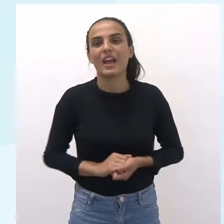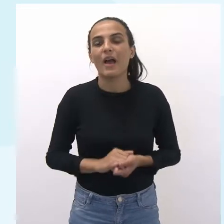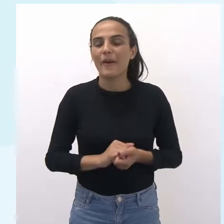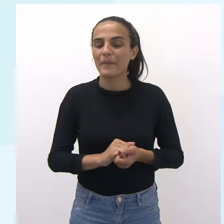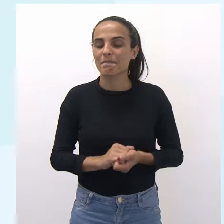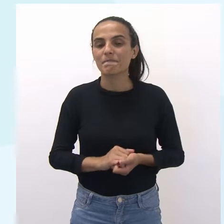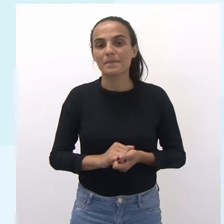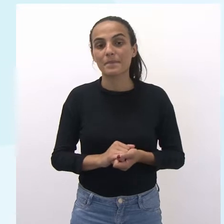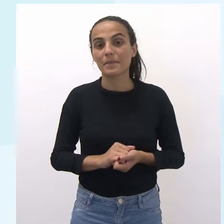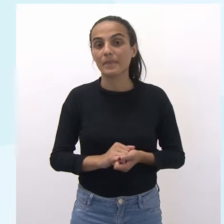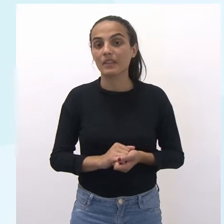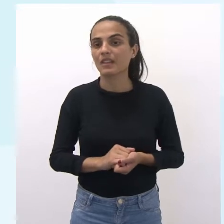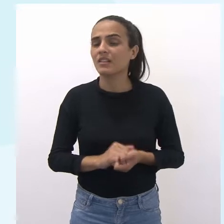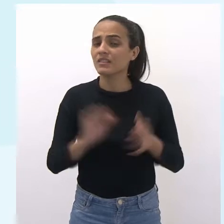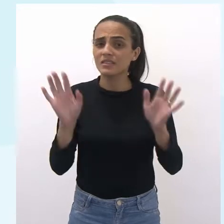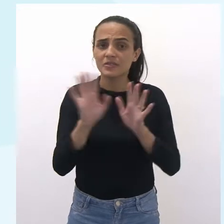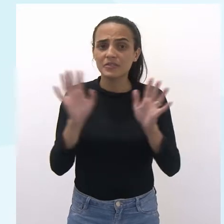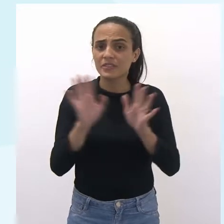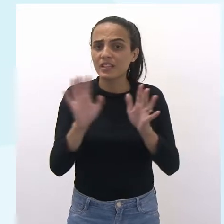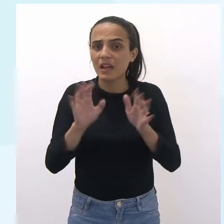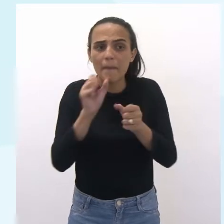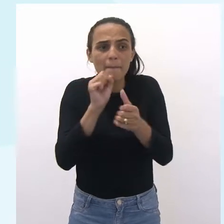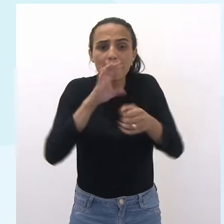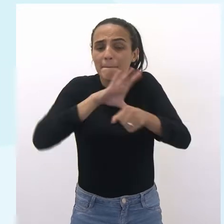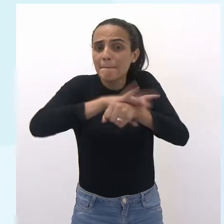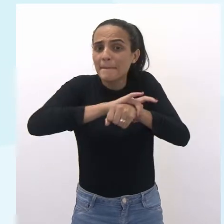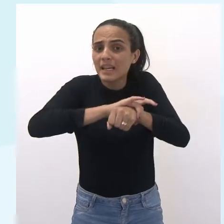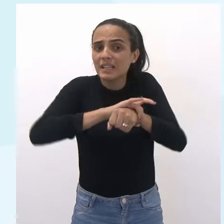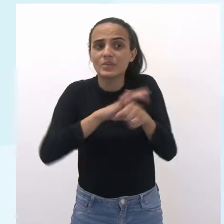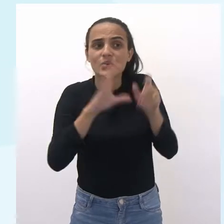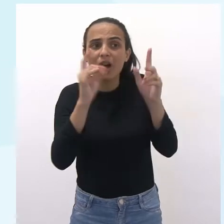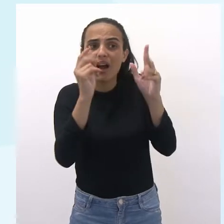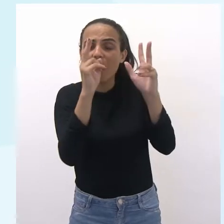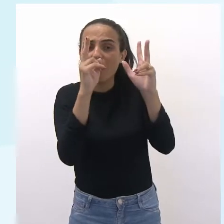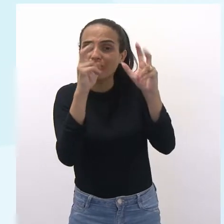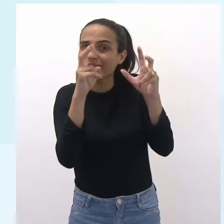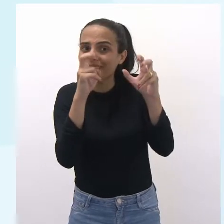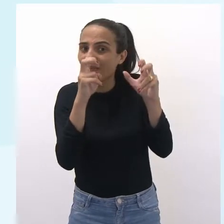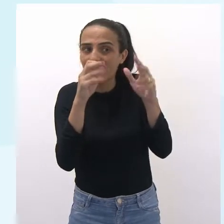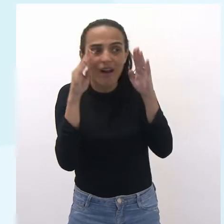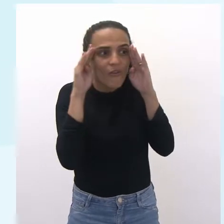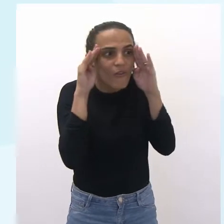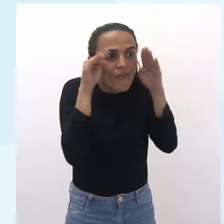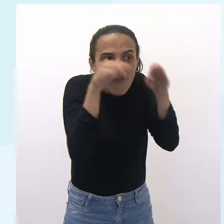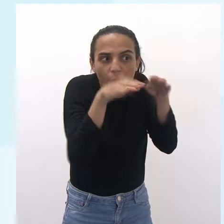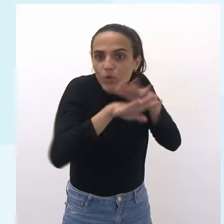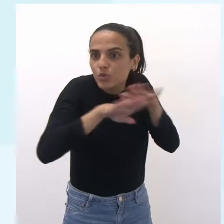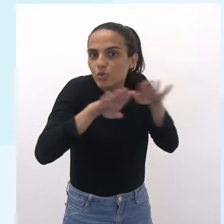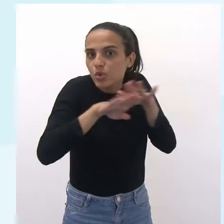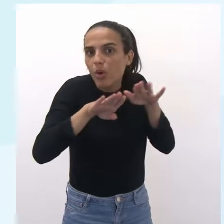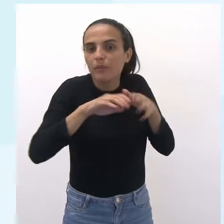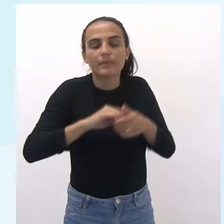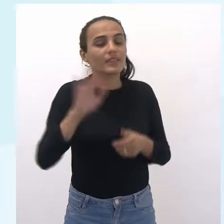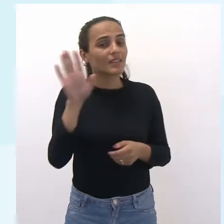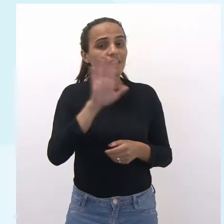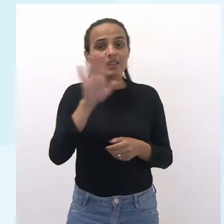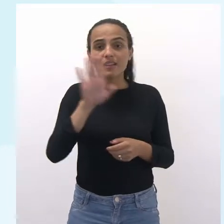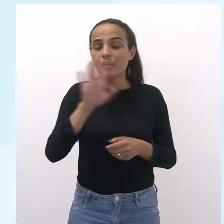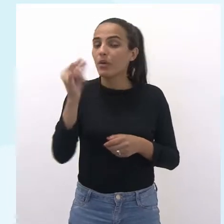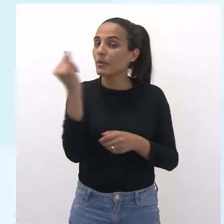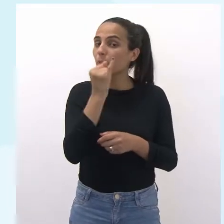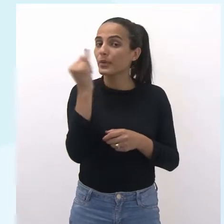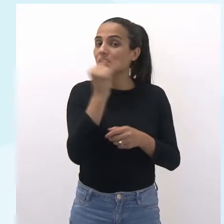Delimitando, Não fique preso apenas ao assunto específico, à abordagem daquele vídeo. É